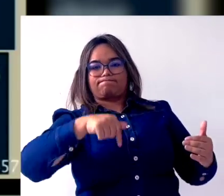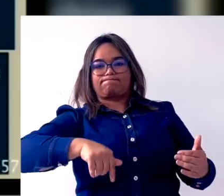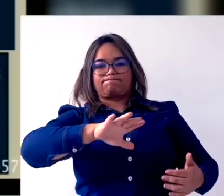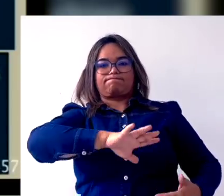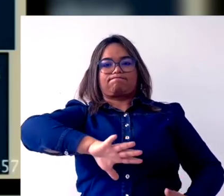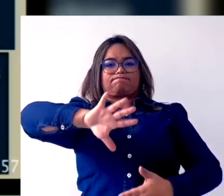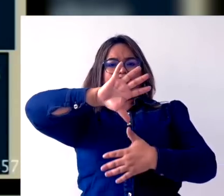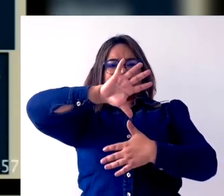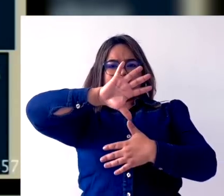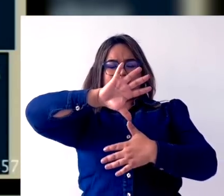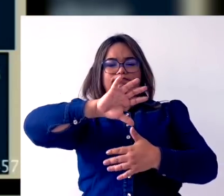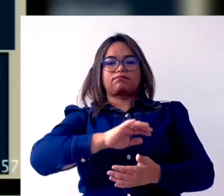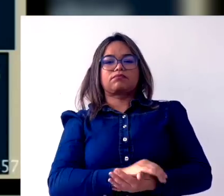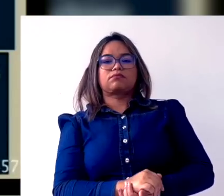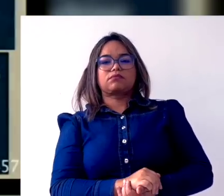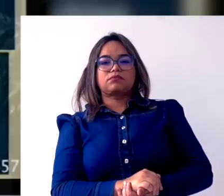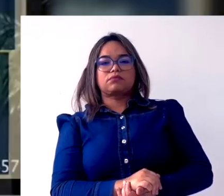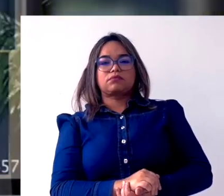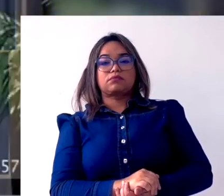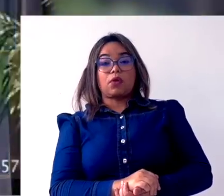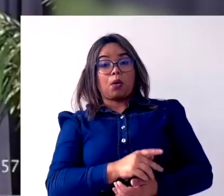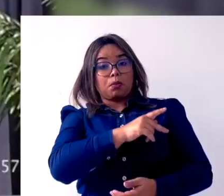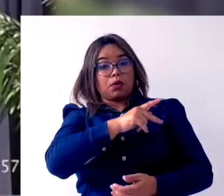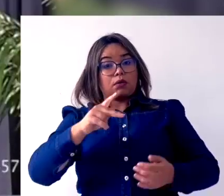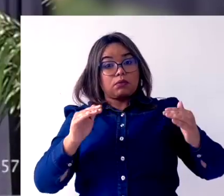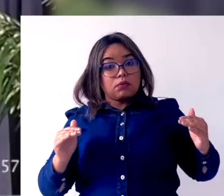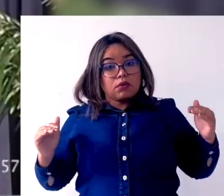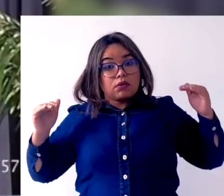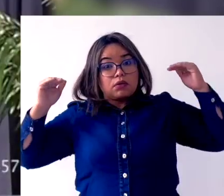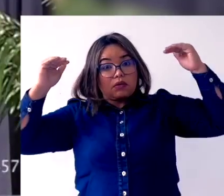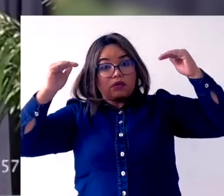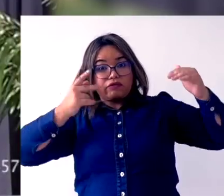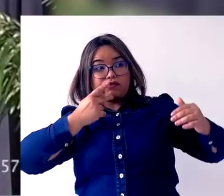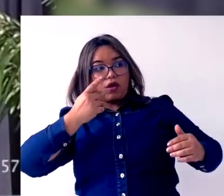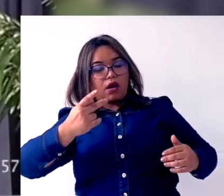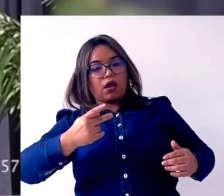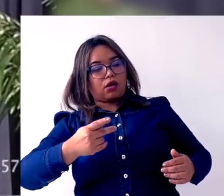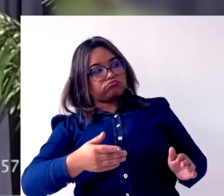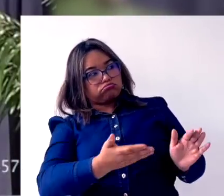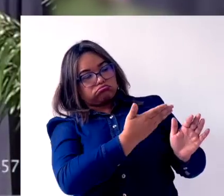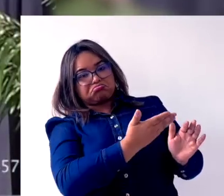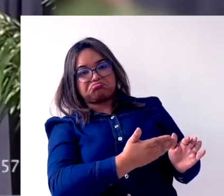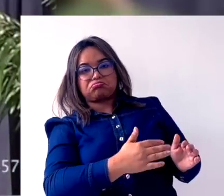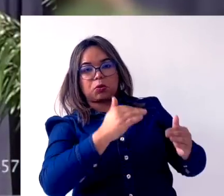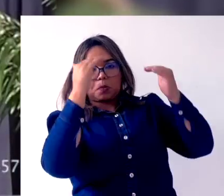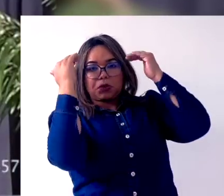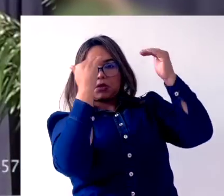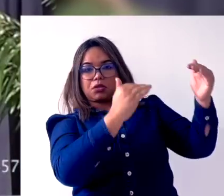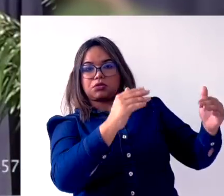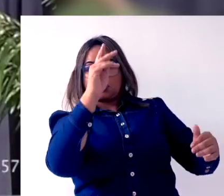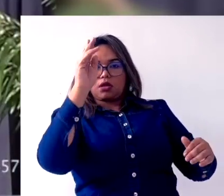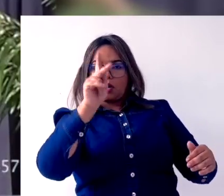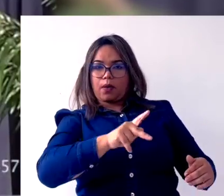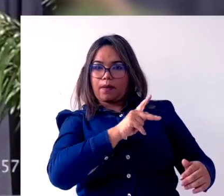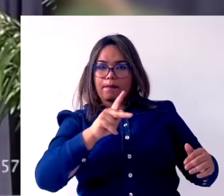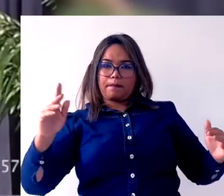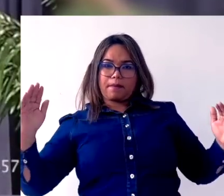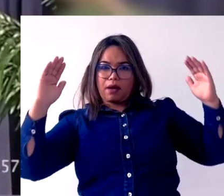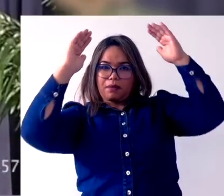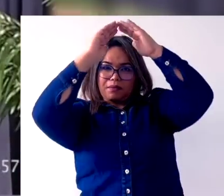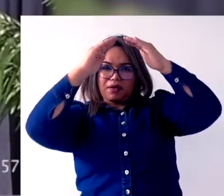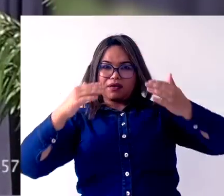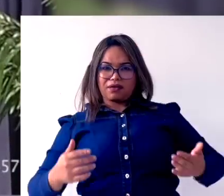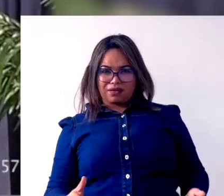está a pessoa mais alta do governo dizendo: vamos dar ouvidos ao Papa. Ele está removendo ou não a separação entre